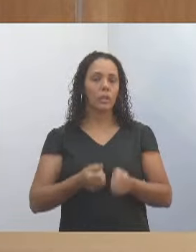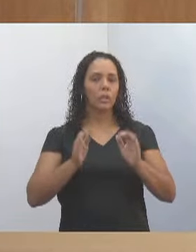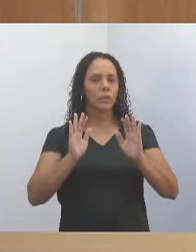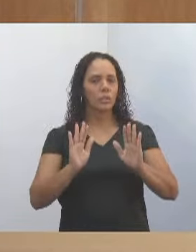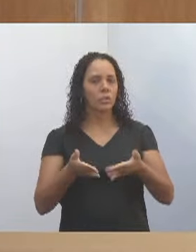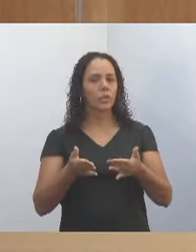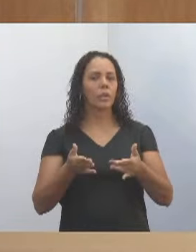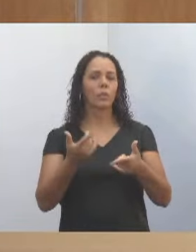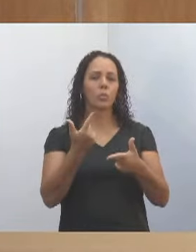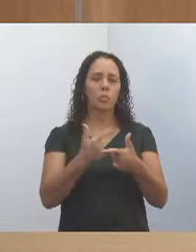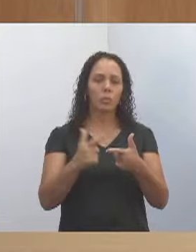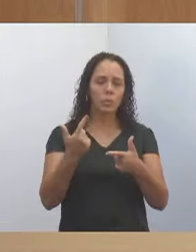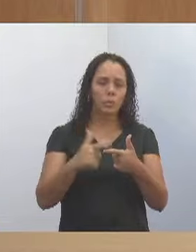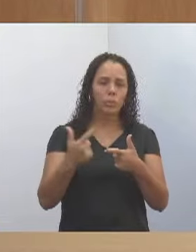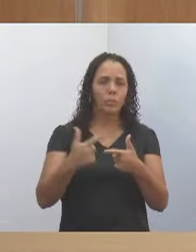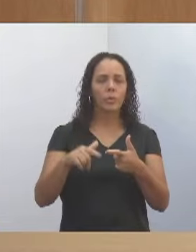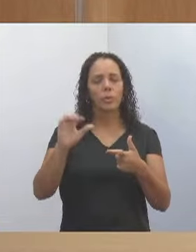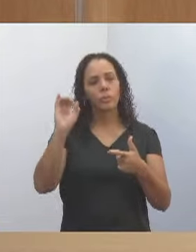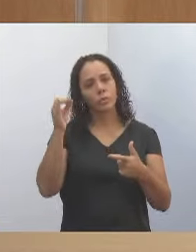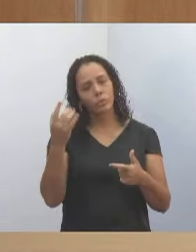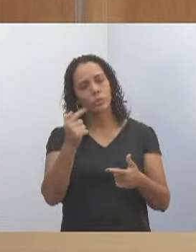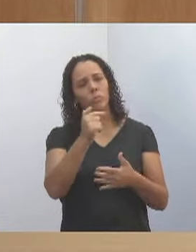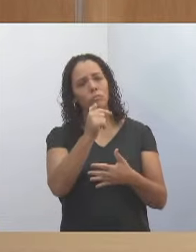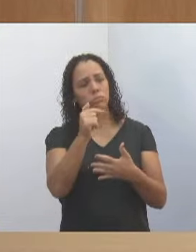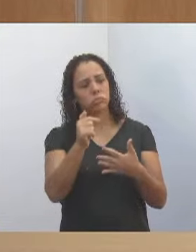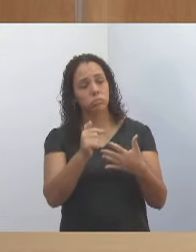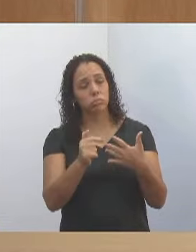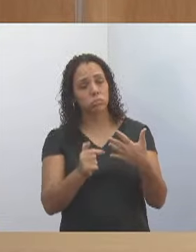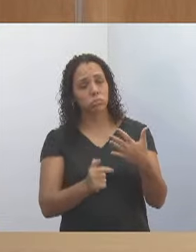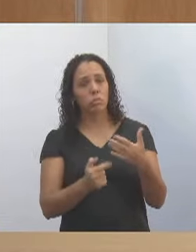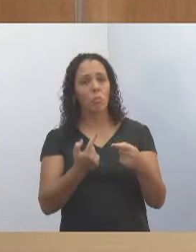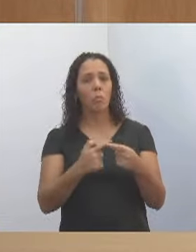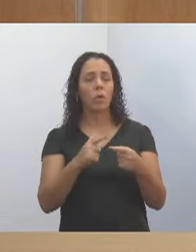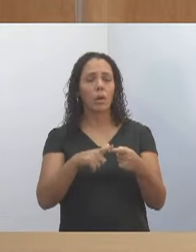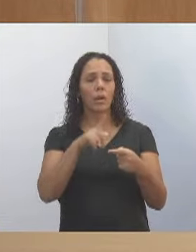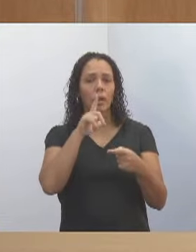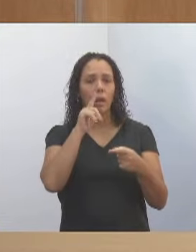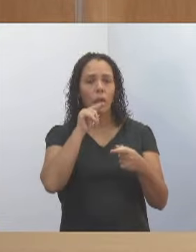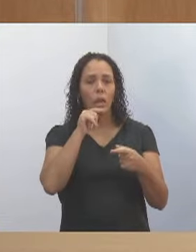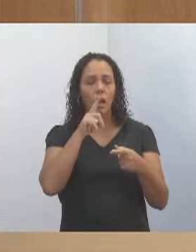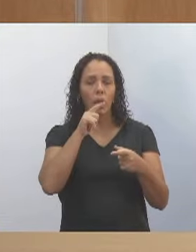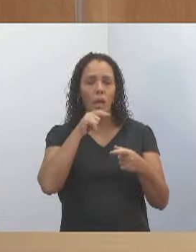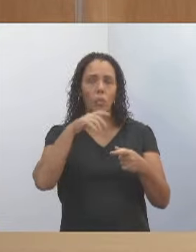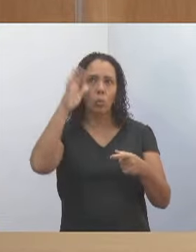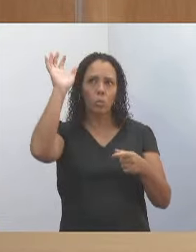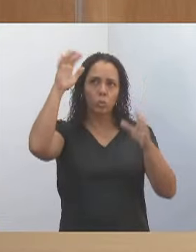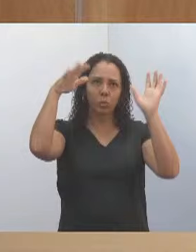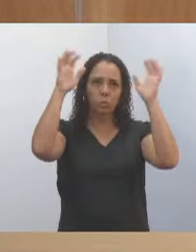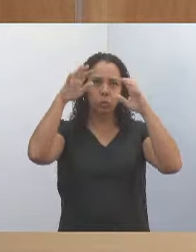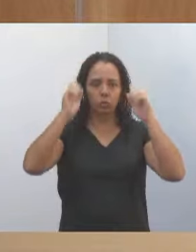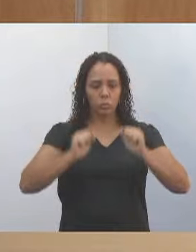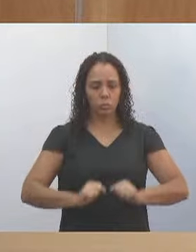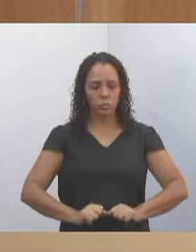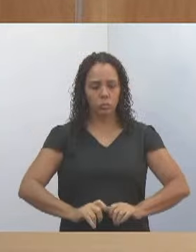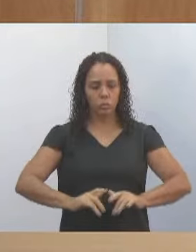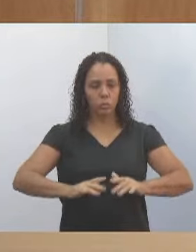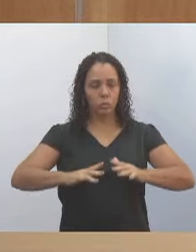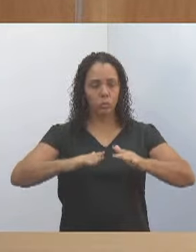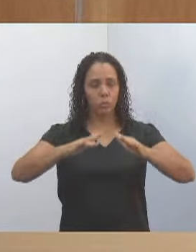sofrendo por muitas questões de enchentes. Nós tivemos exemplos aqui em